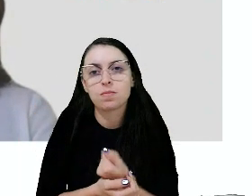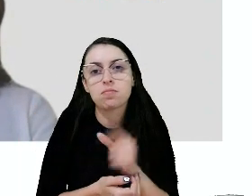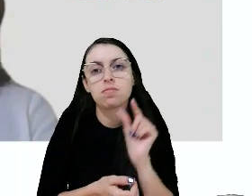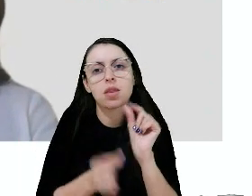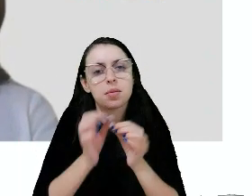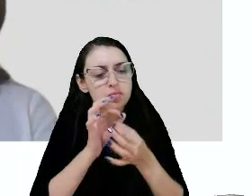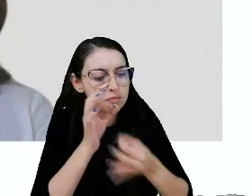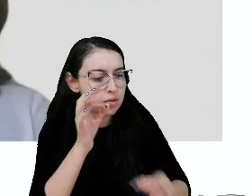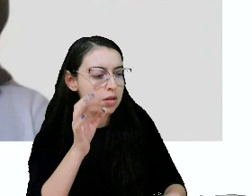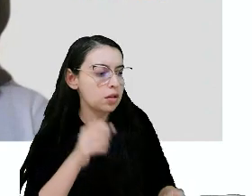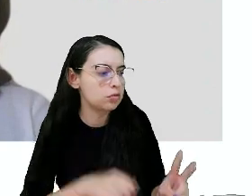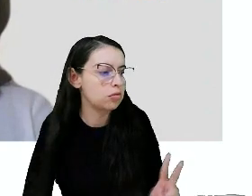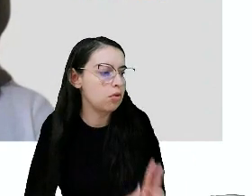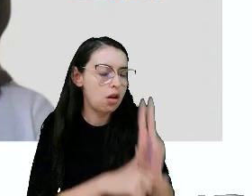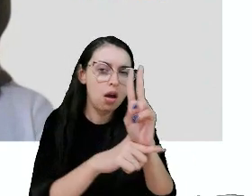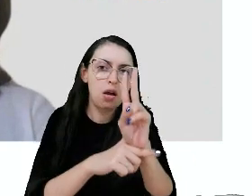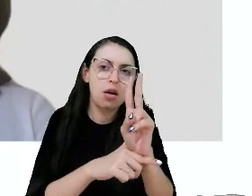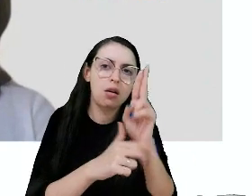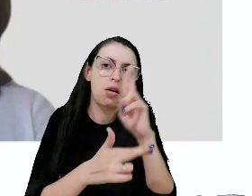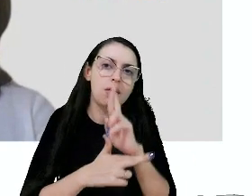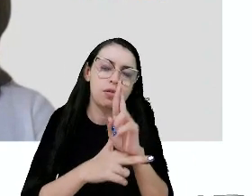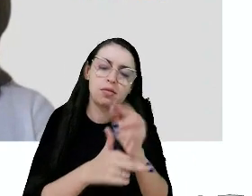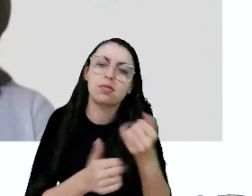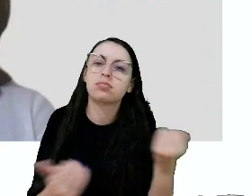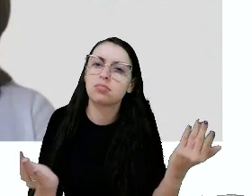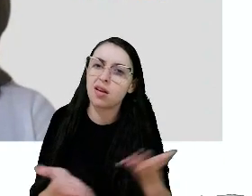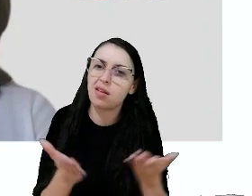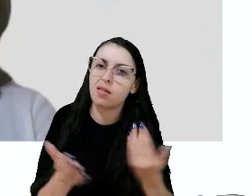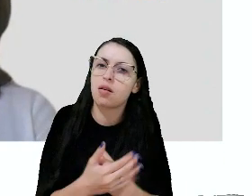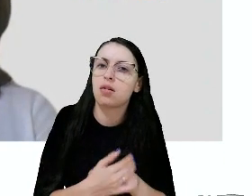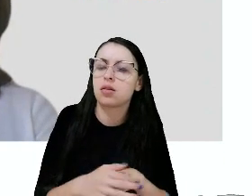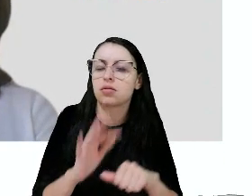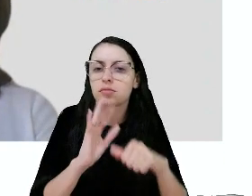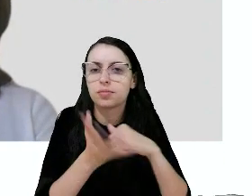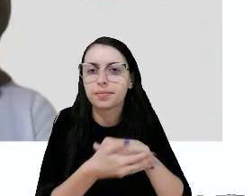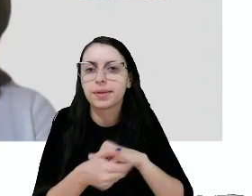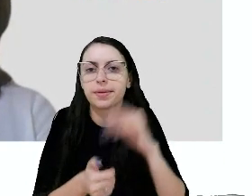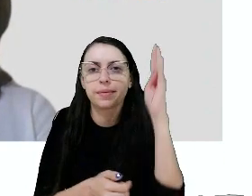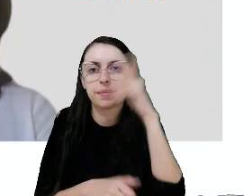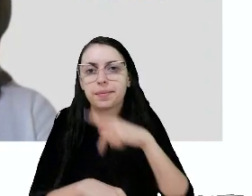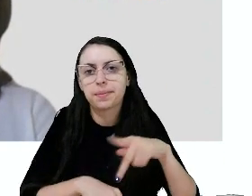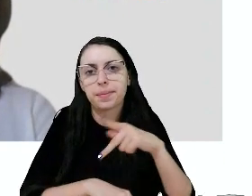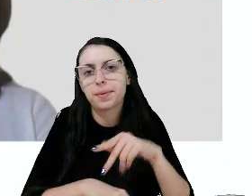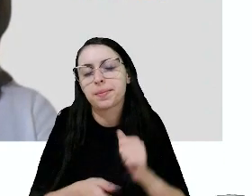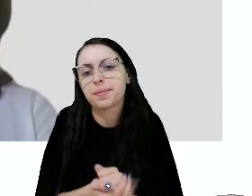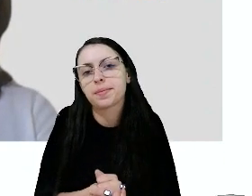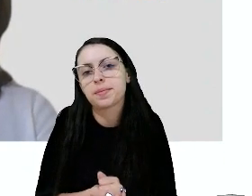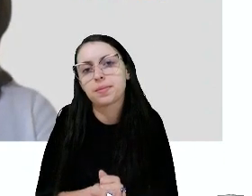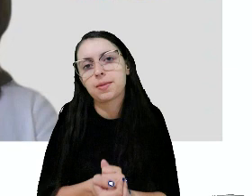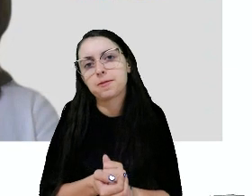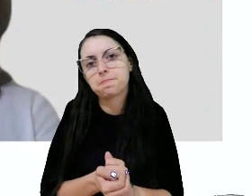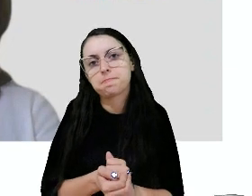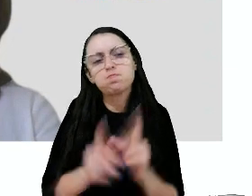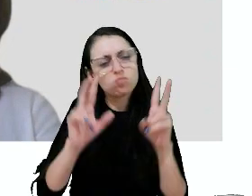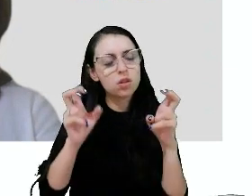a ponta heróica do que está acontecendo no nosso país. E aí eu destaco a